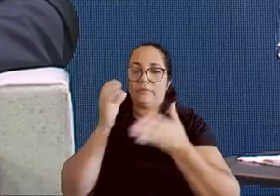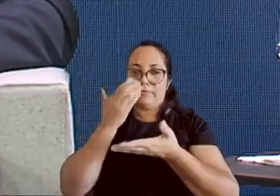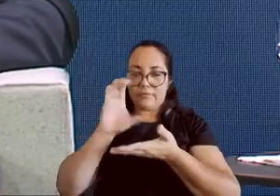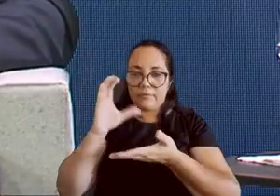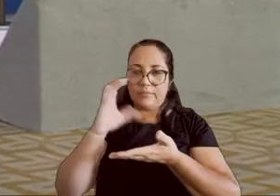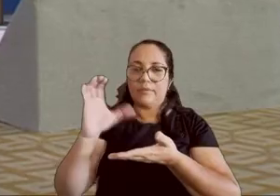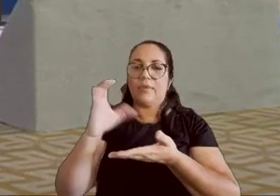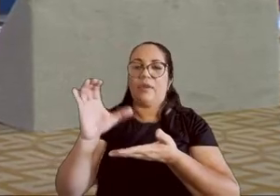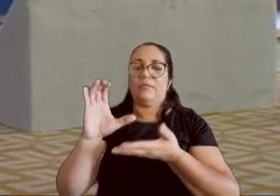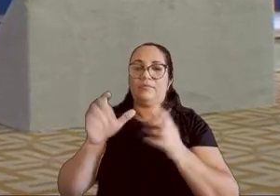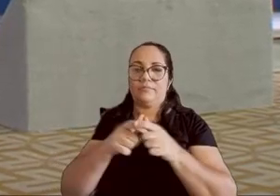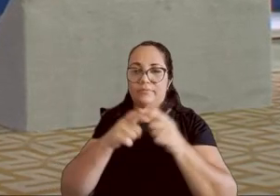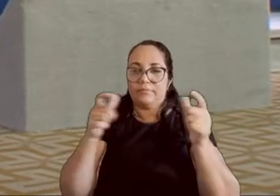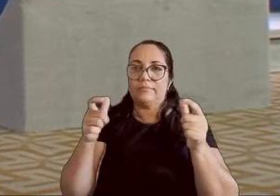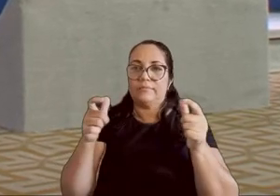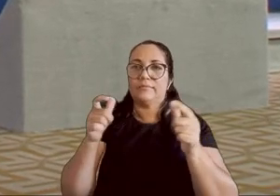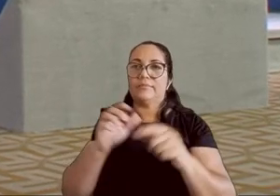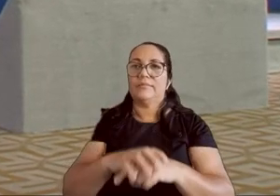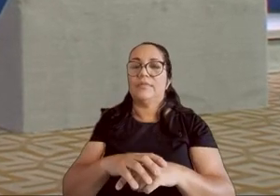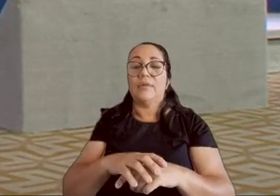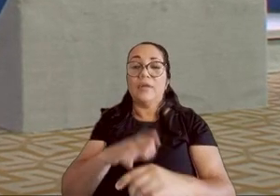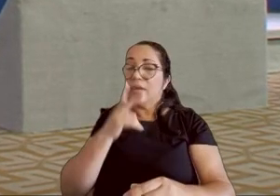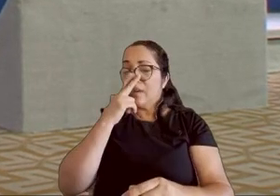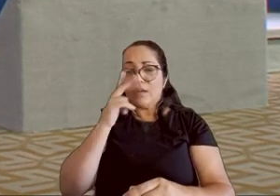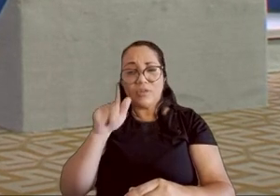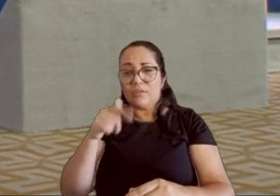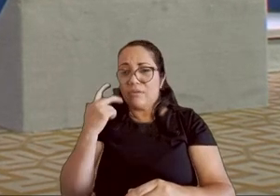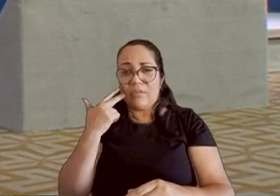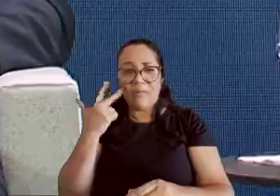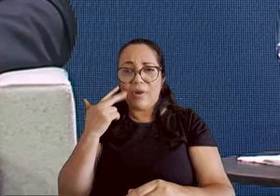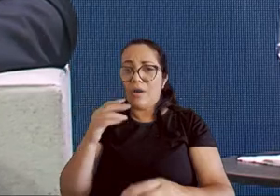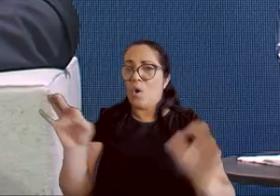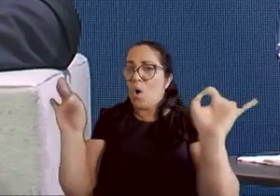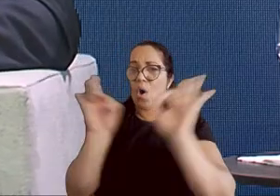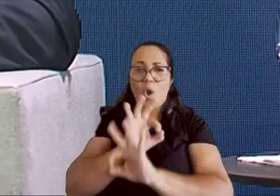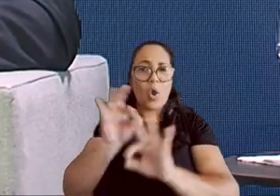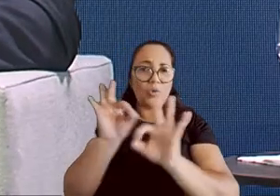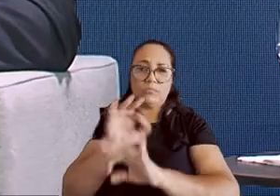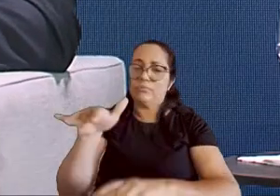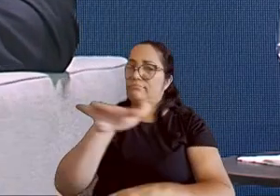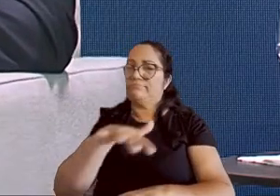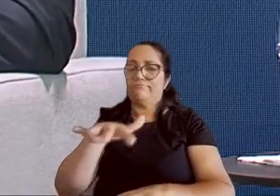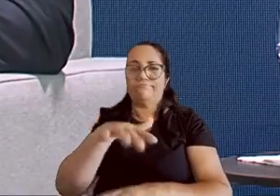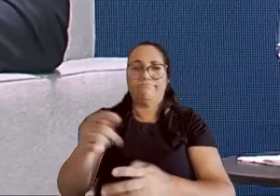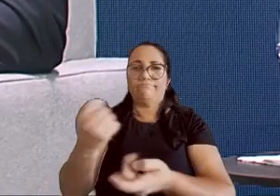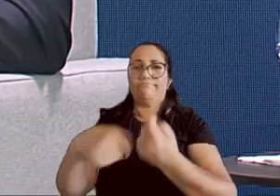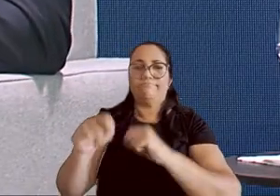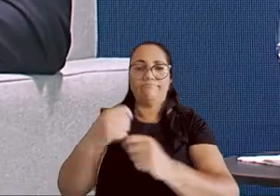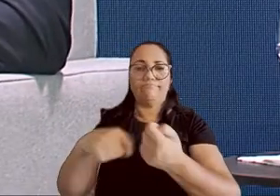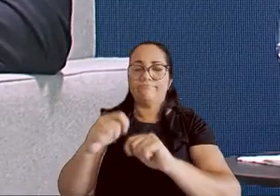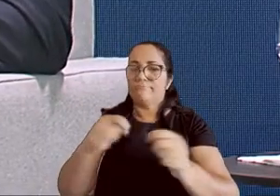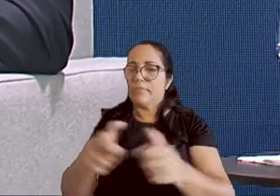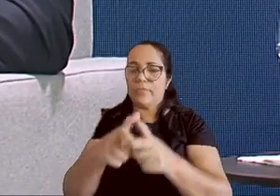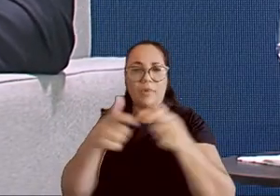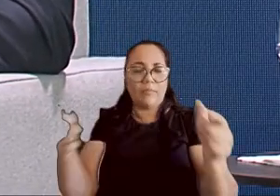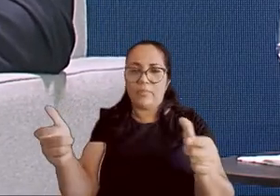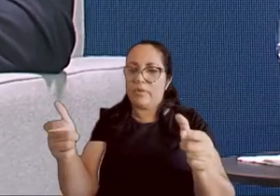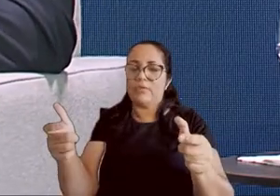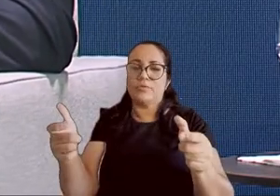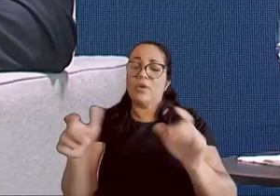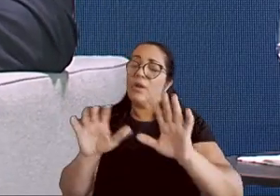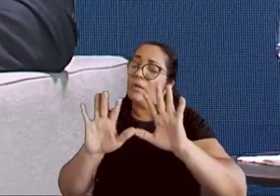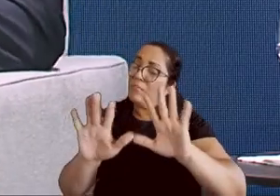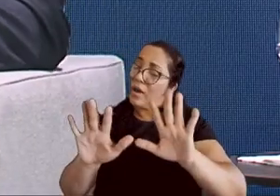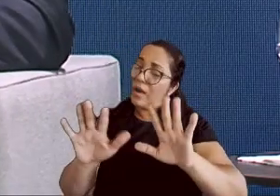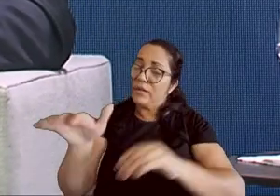é saudável é ótimo para o mercado né talvez talvez a gente tem aqui um mercado um pouco menor né porque tem gente